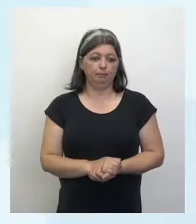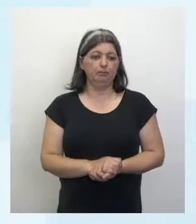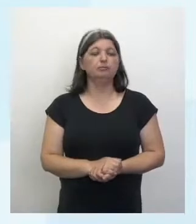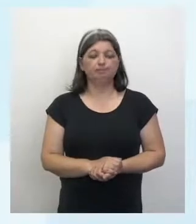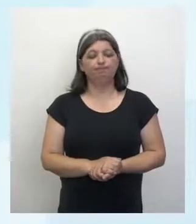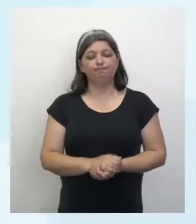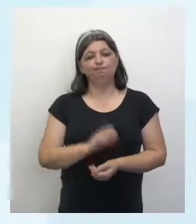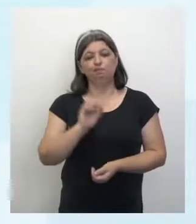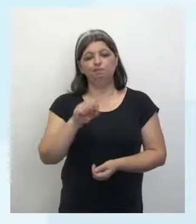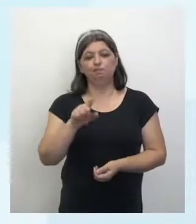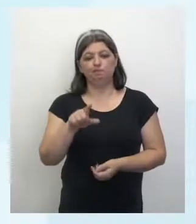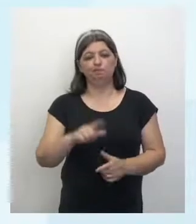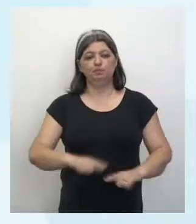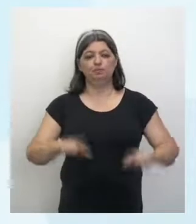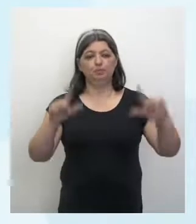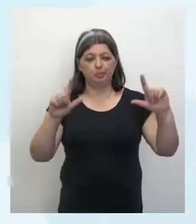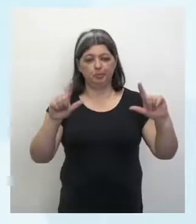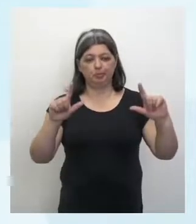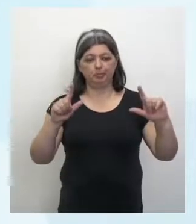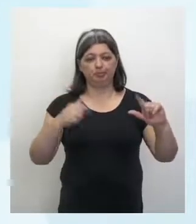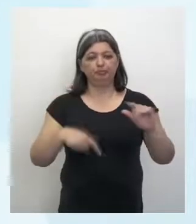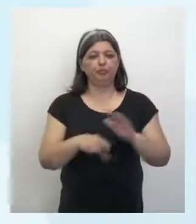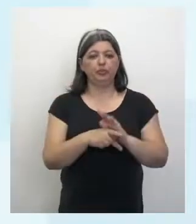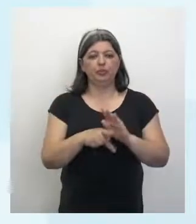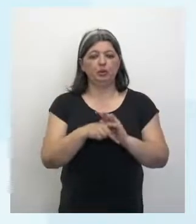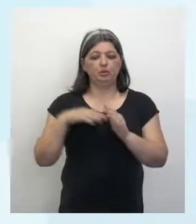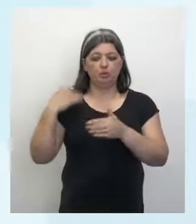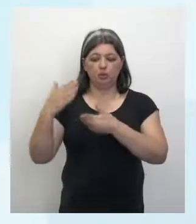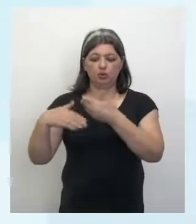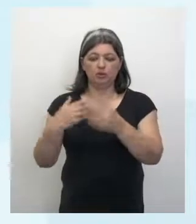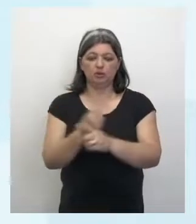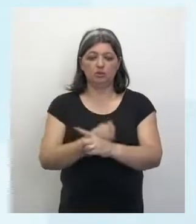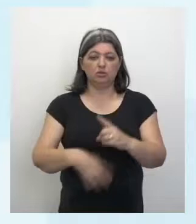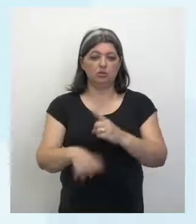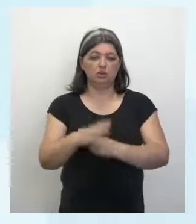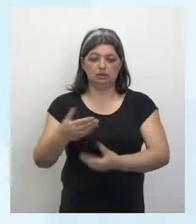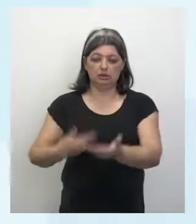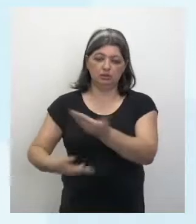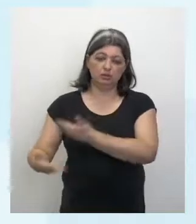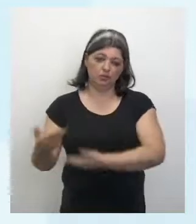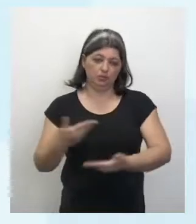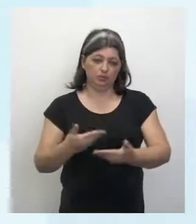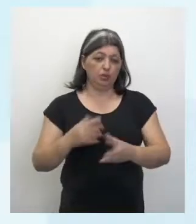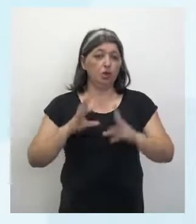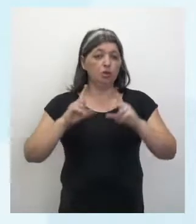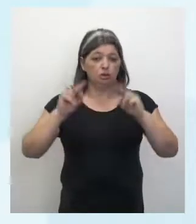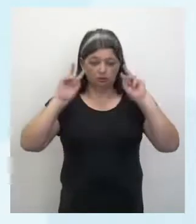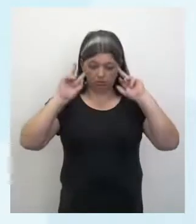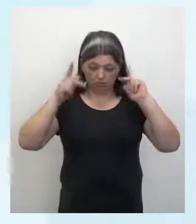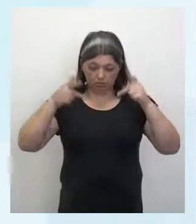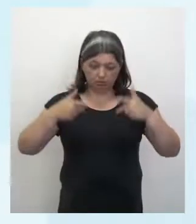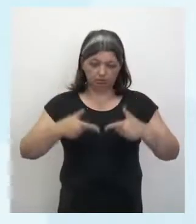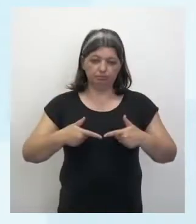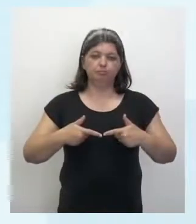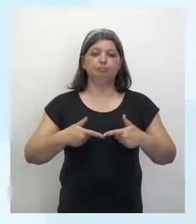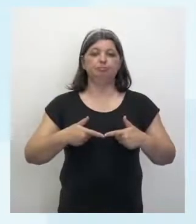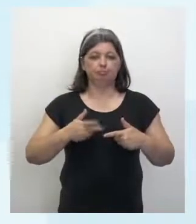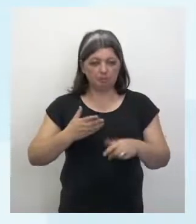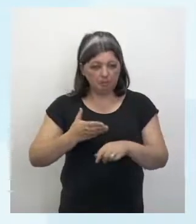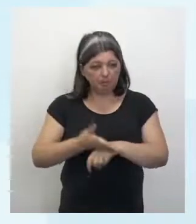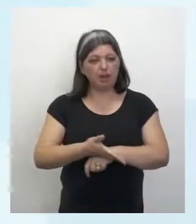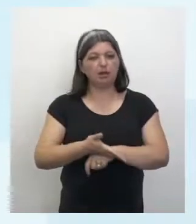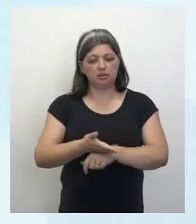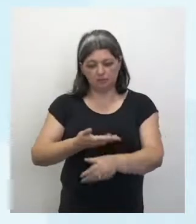Esse, exatamente isso. Então, a gente passa por um processo de socialização. Então, a gente fala que todo ser humano passa por esse processo de